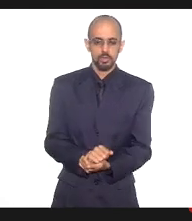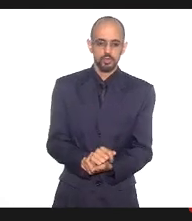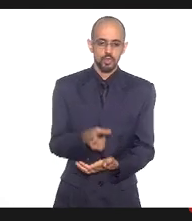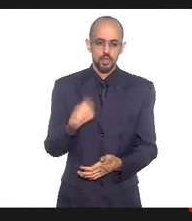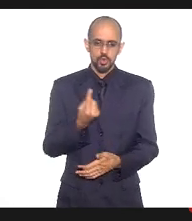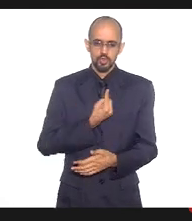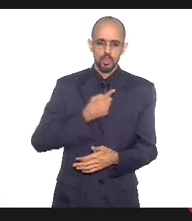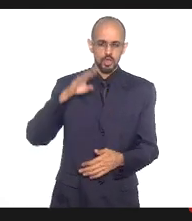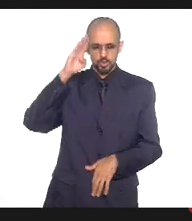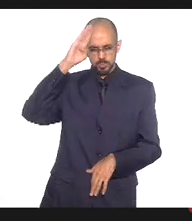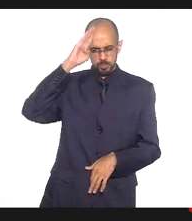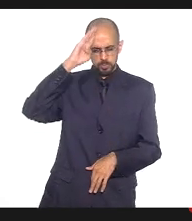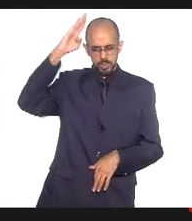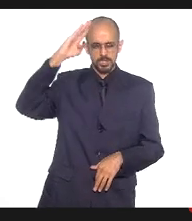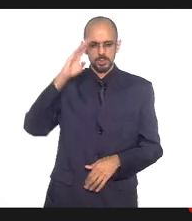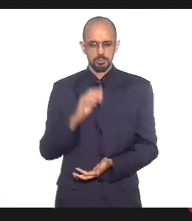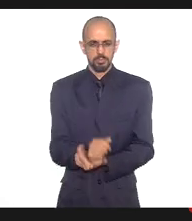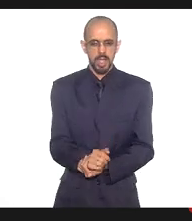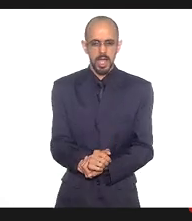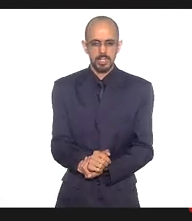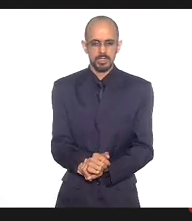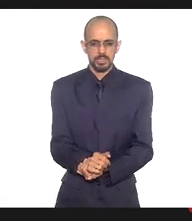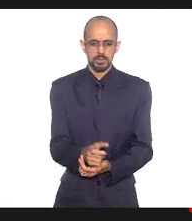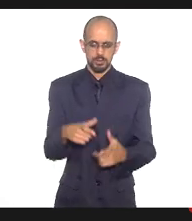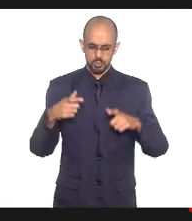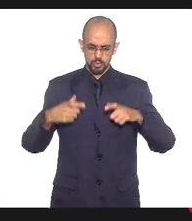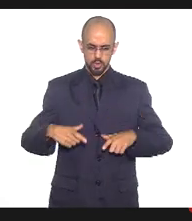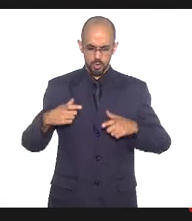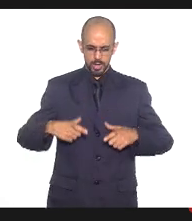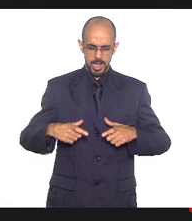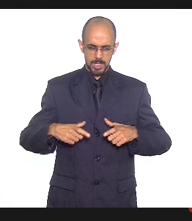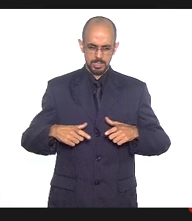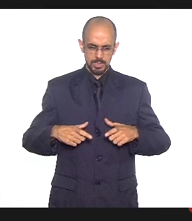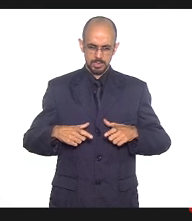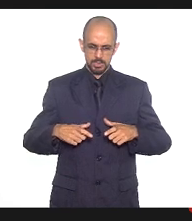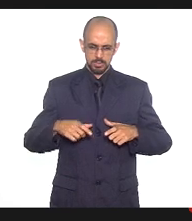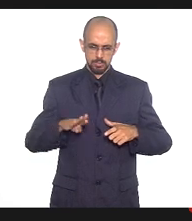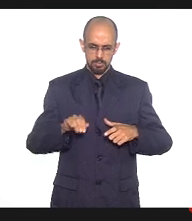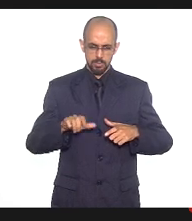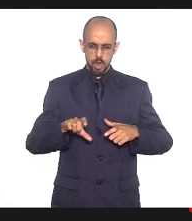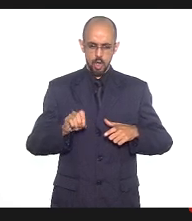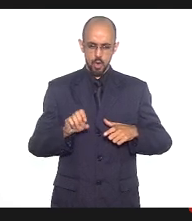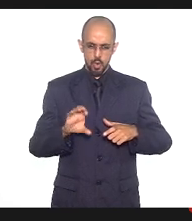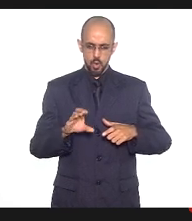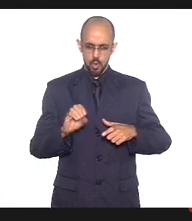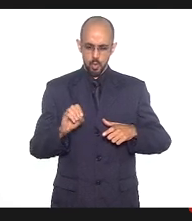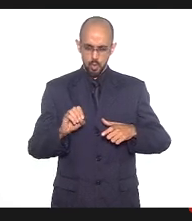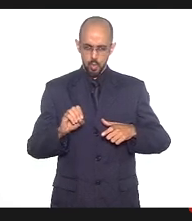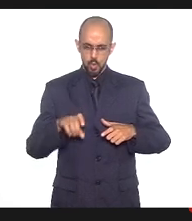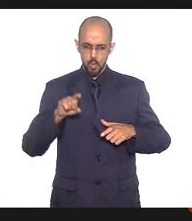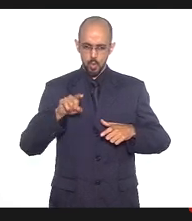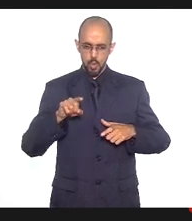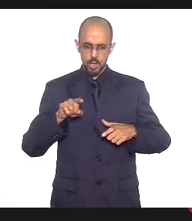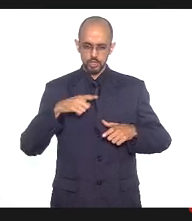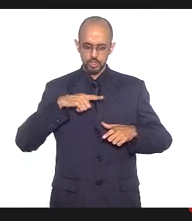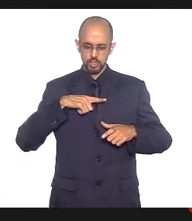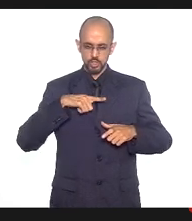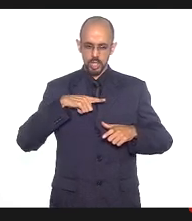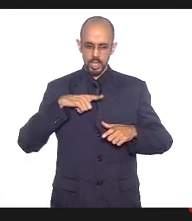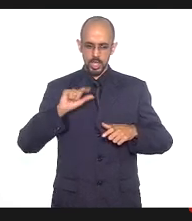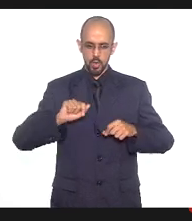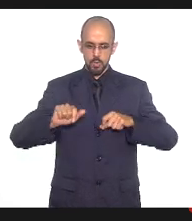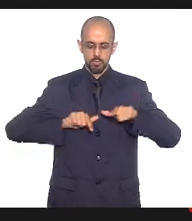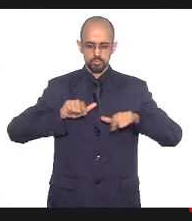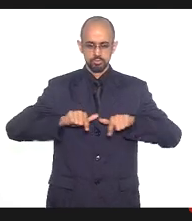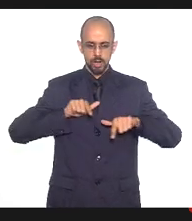nossos principais blocos e projetos, nós temos como operadores a Petrobras, é